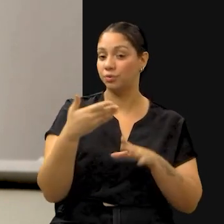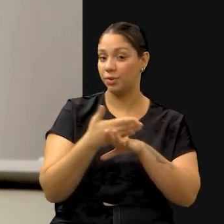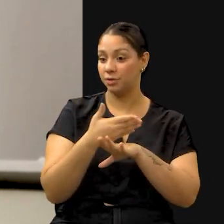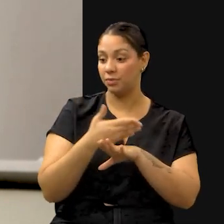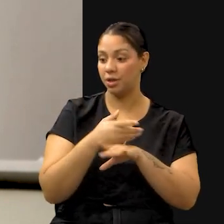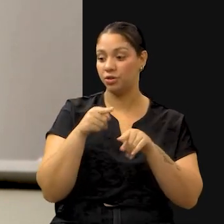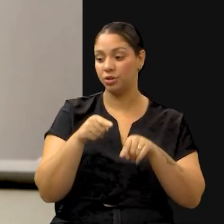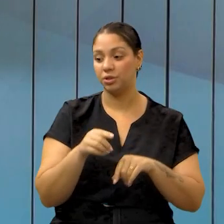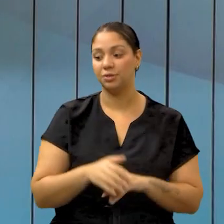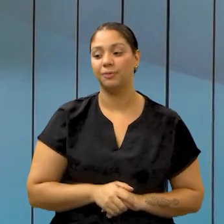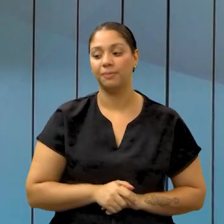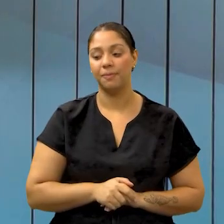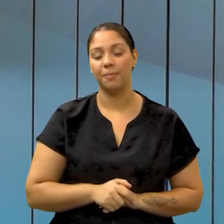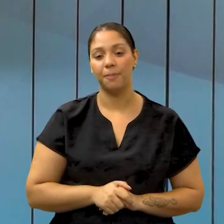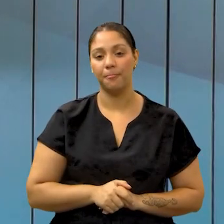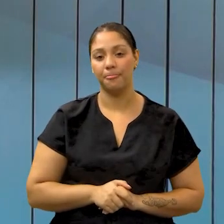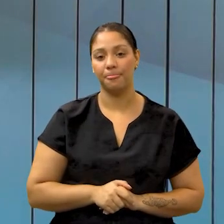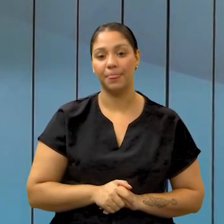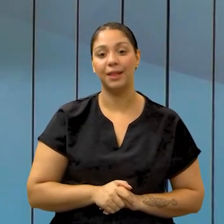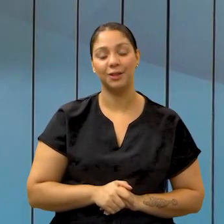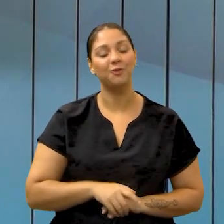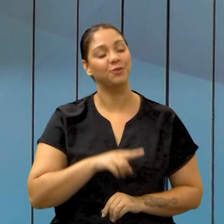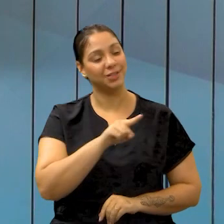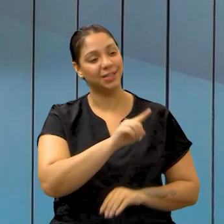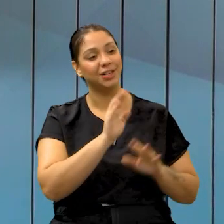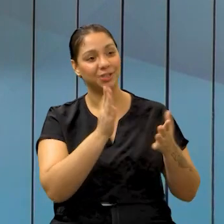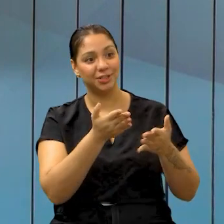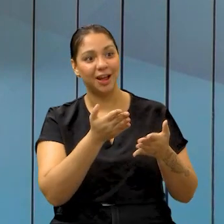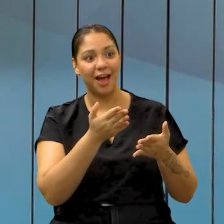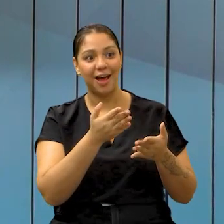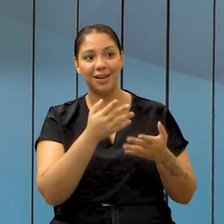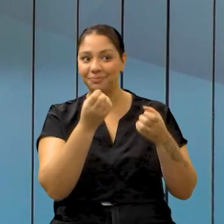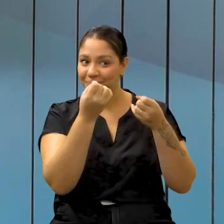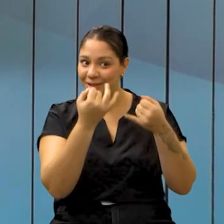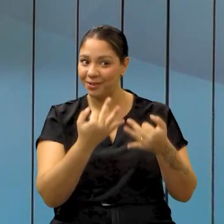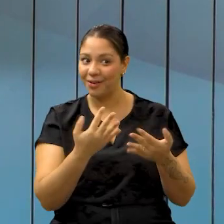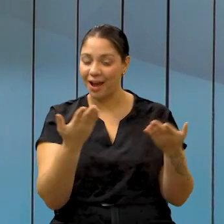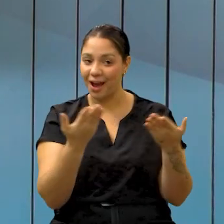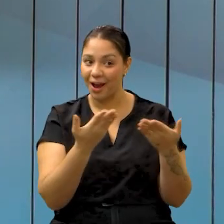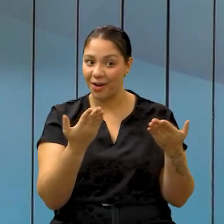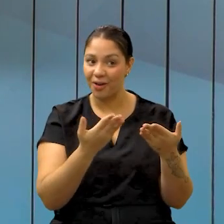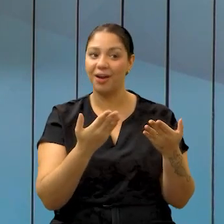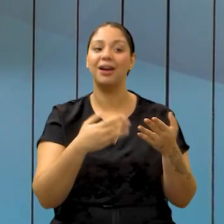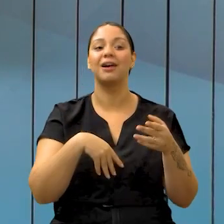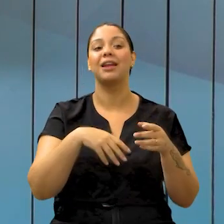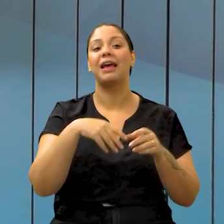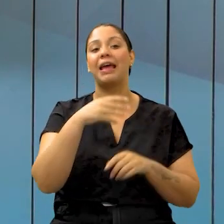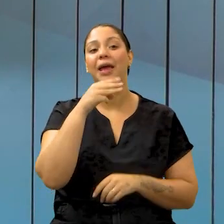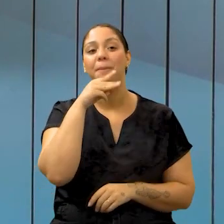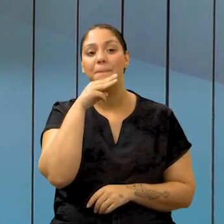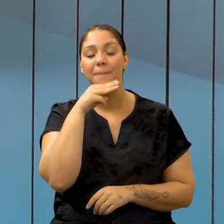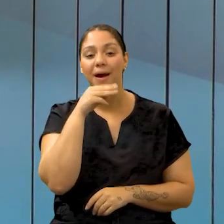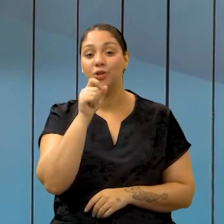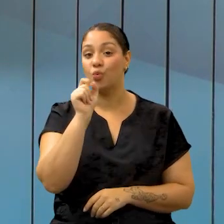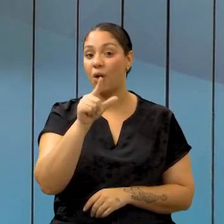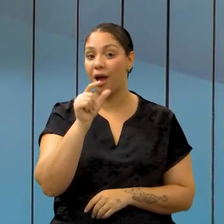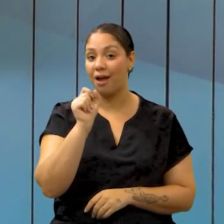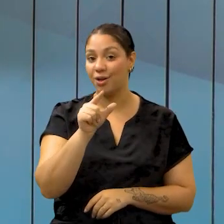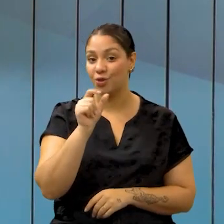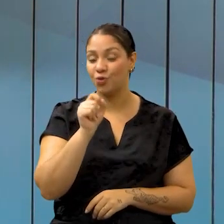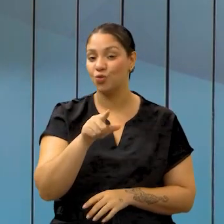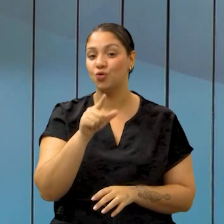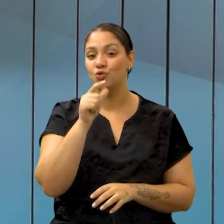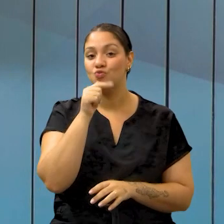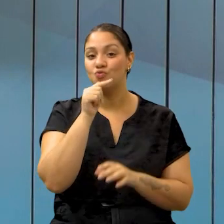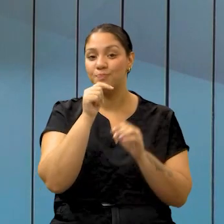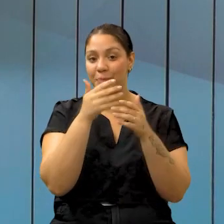disso. Você já puxou aí o gancho, nós estamos no Março Azul Marinho, que é